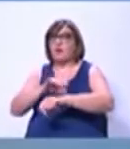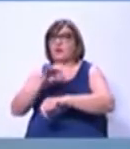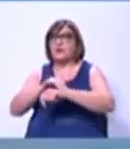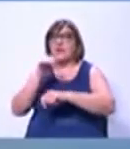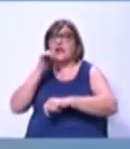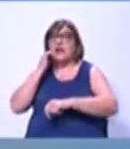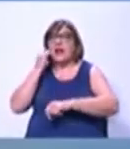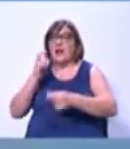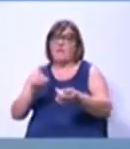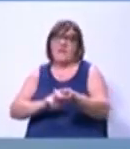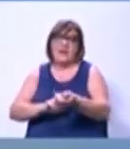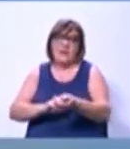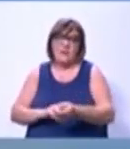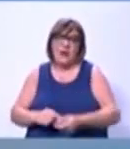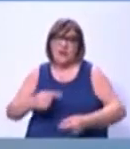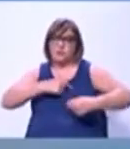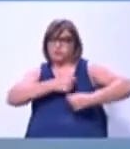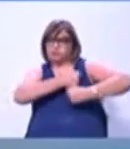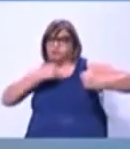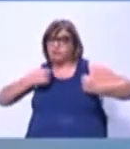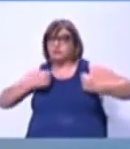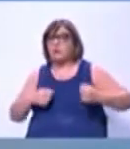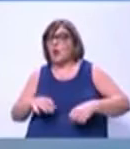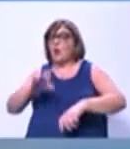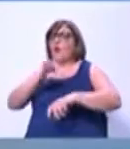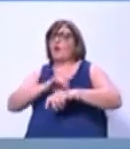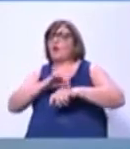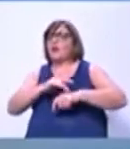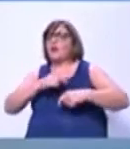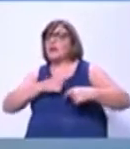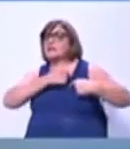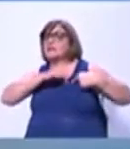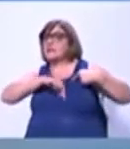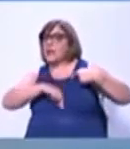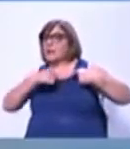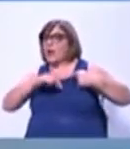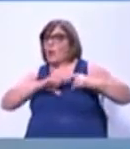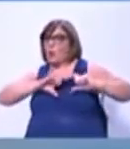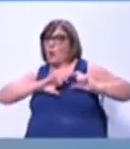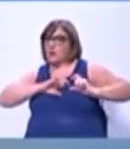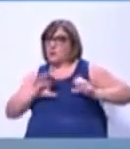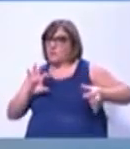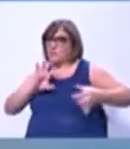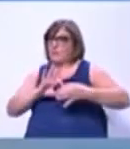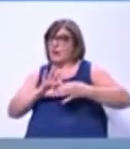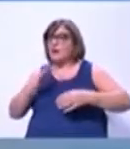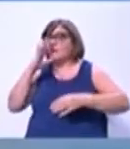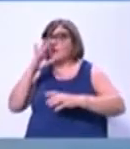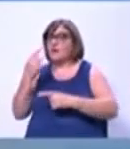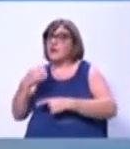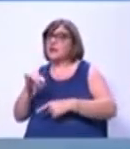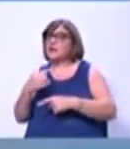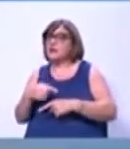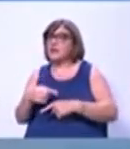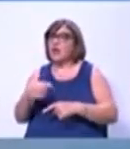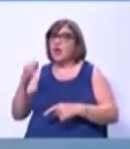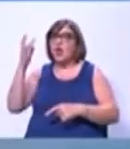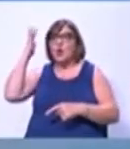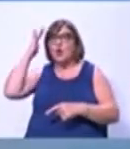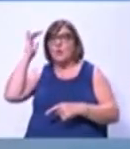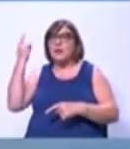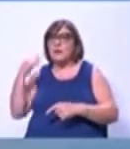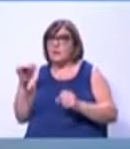crónicas, diabetes, infarto do miocárdio, doença coronária, se tiverem, por exemplo, X número de